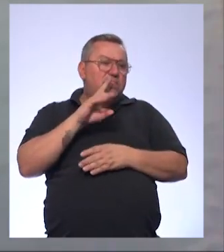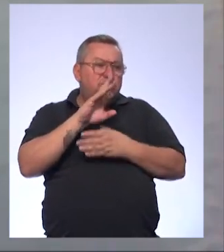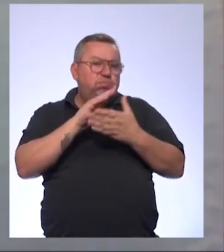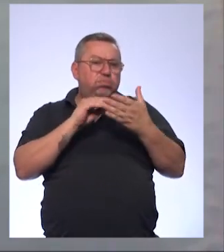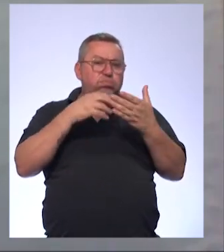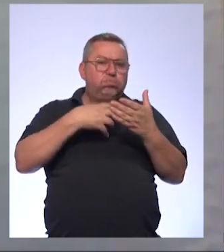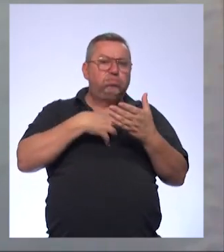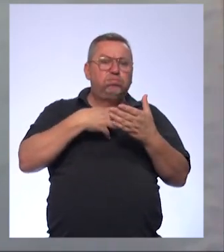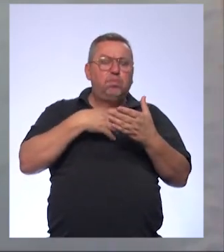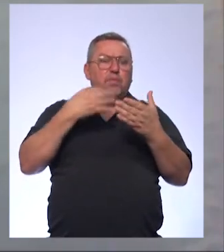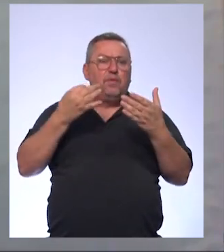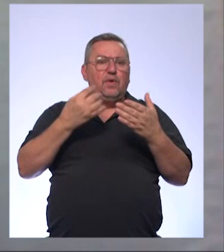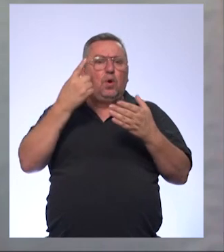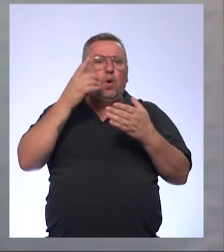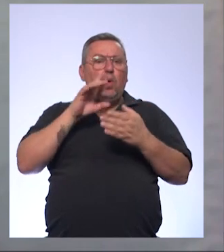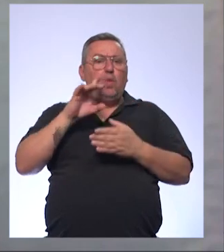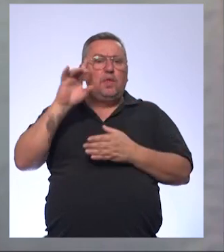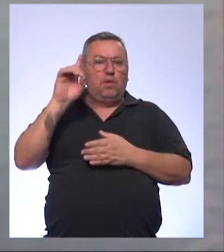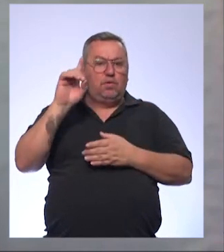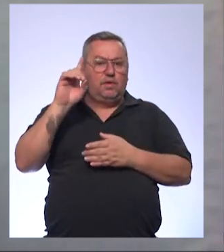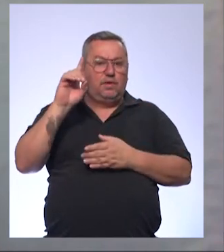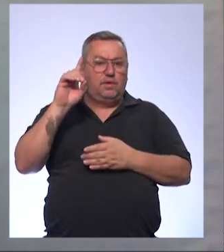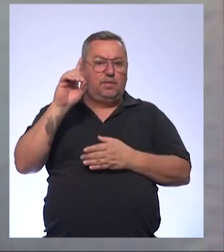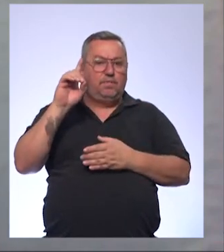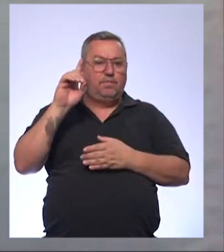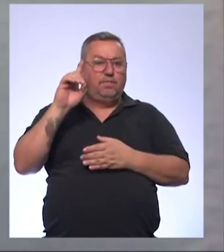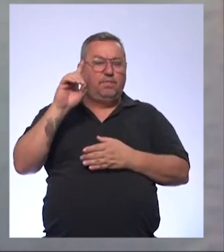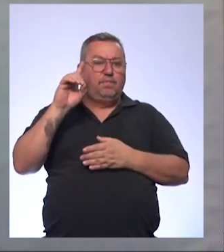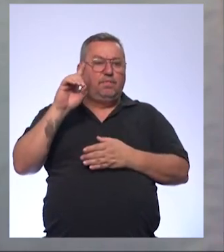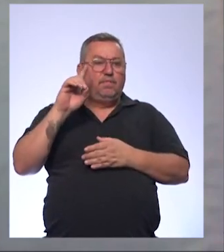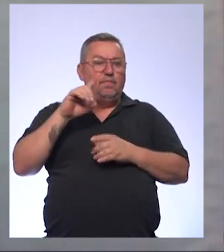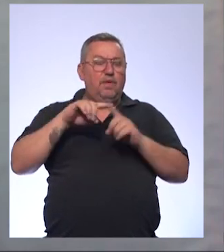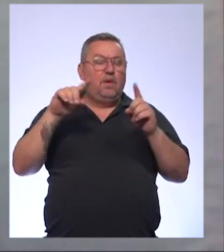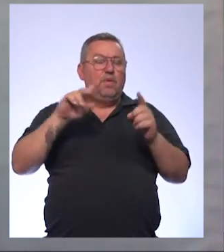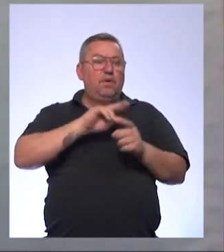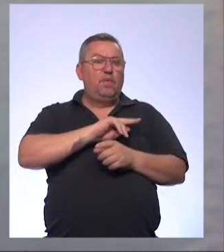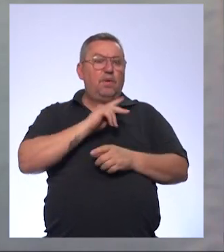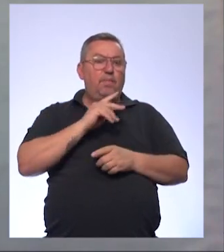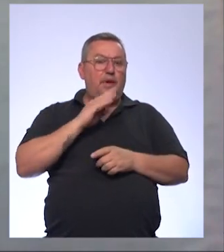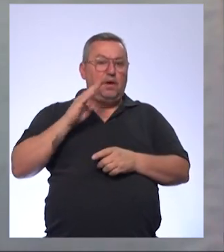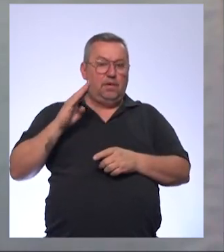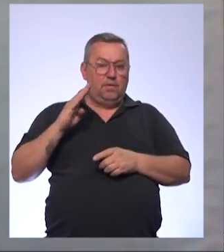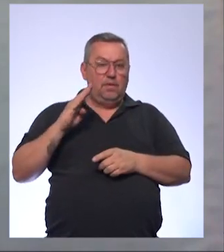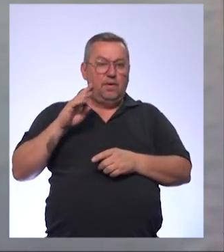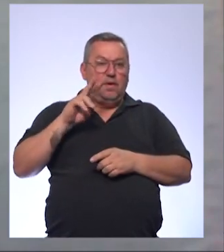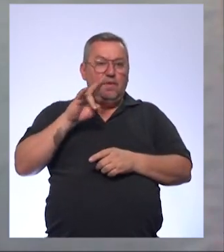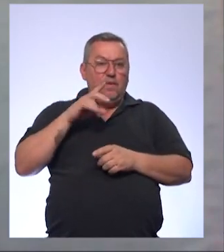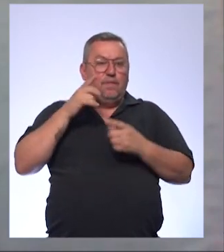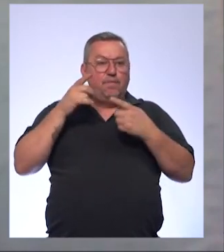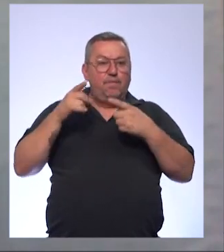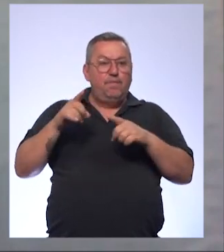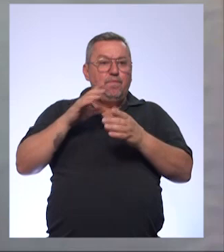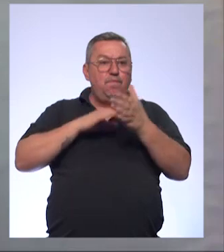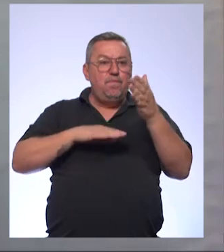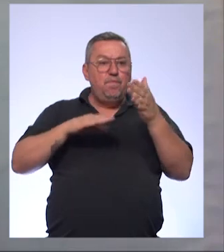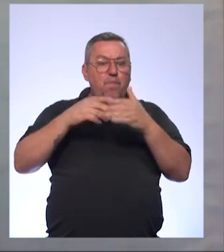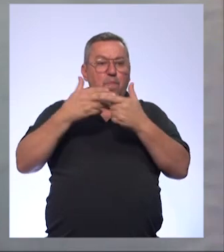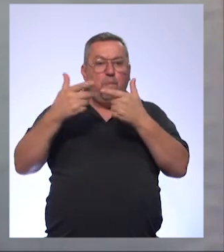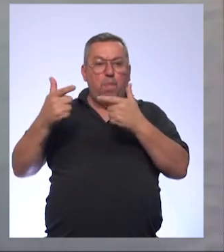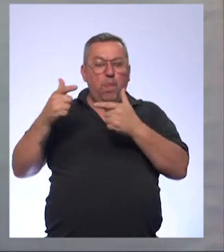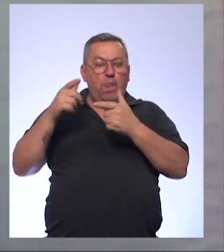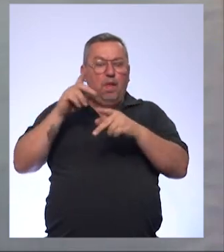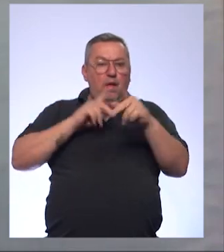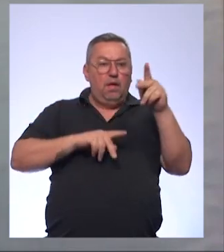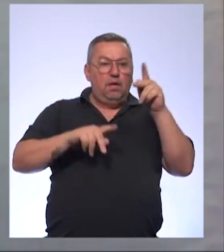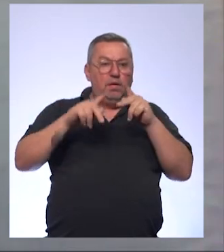cultuar apenas um deus. Está bem? E o monoteísmo hebraico, ele vai contra todas as outras